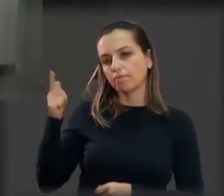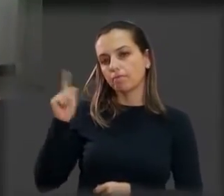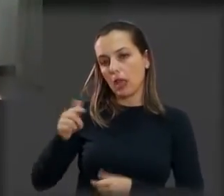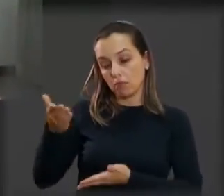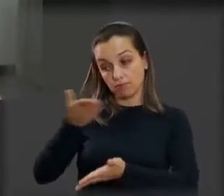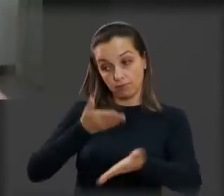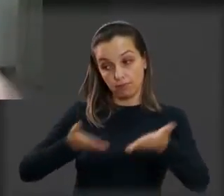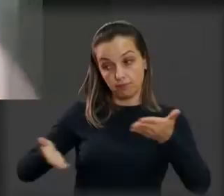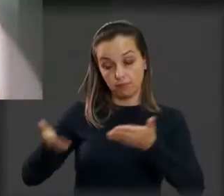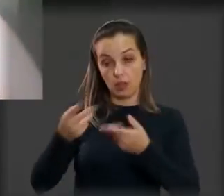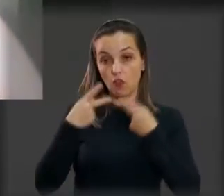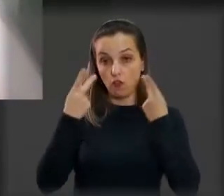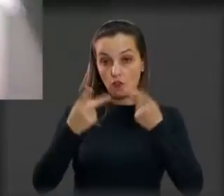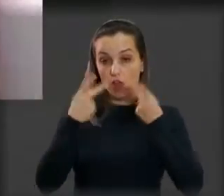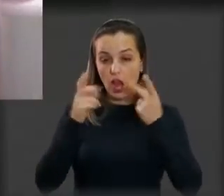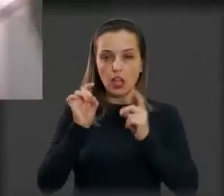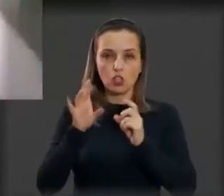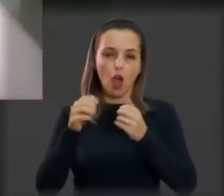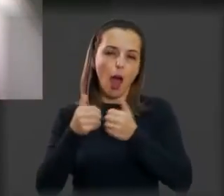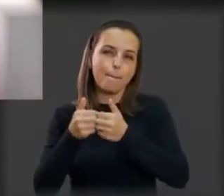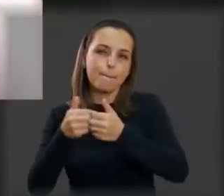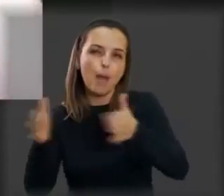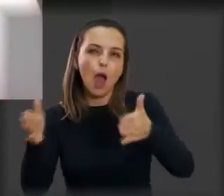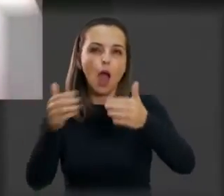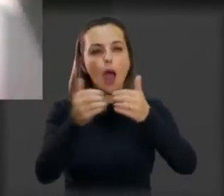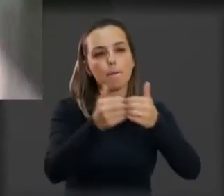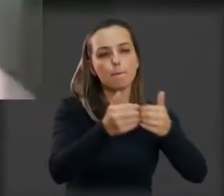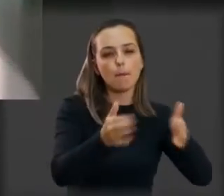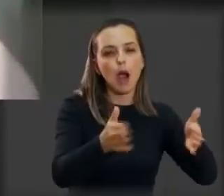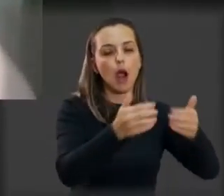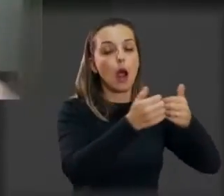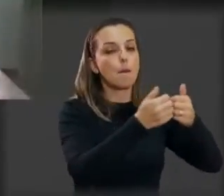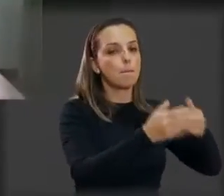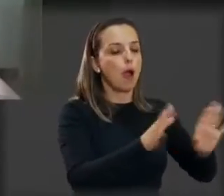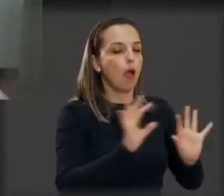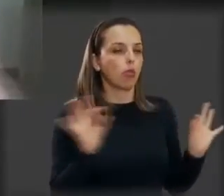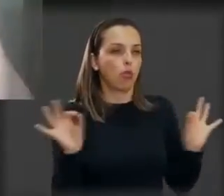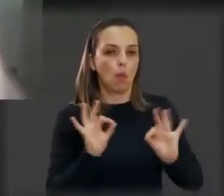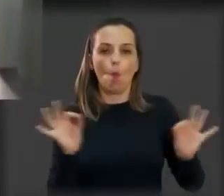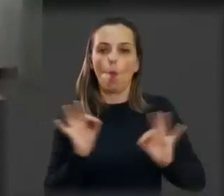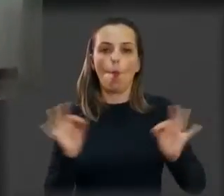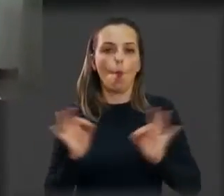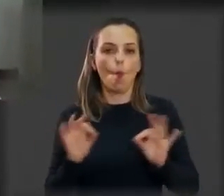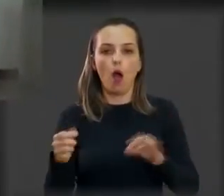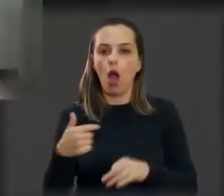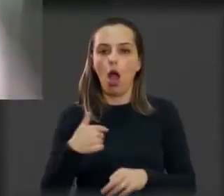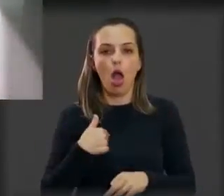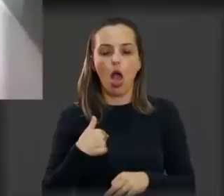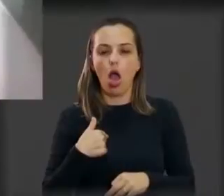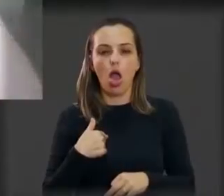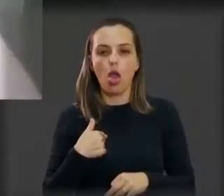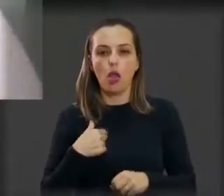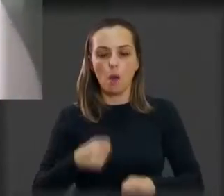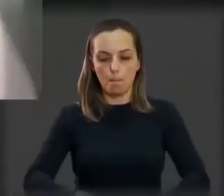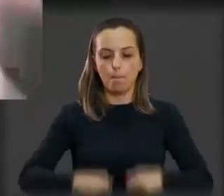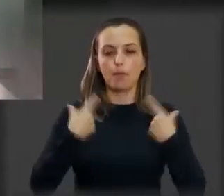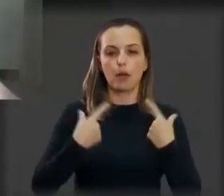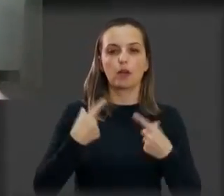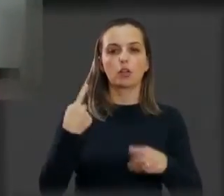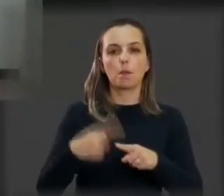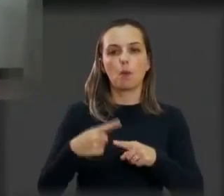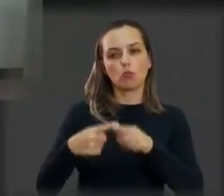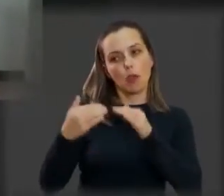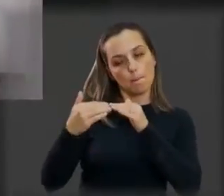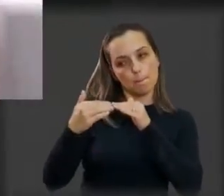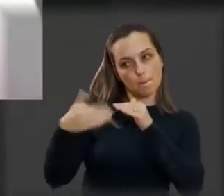eu não falei com eles no sentido de abrir e de ameaçar o prefeito, que eu condeno muito, porque eu mesma já fui ameaçada por diferir de